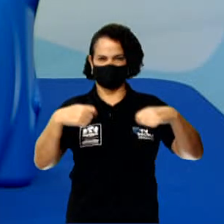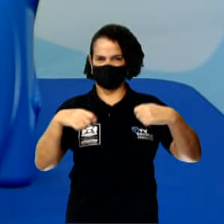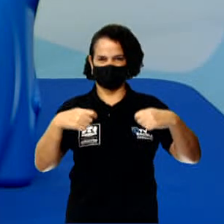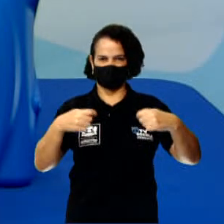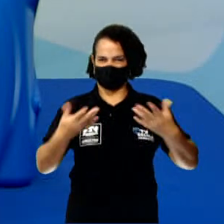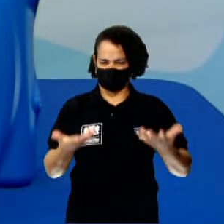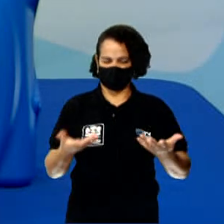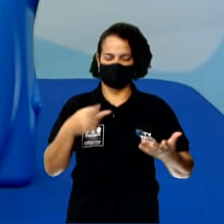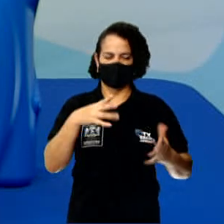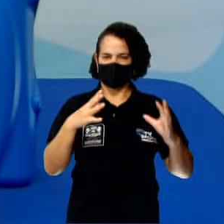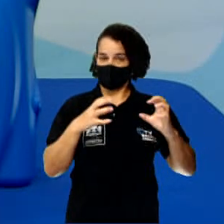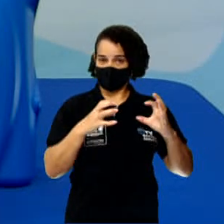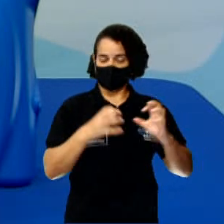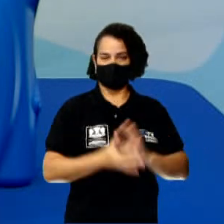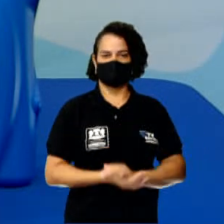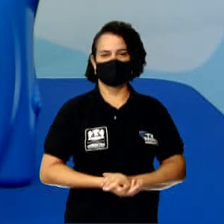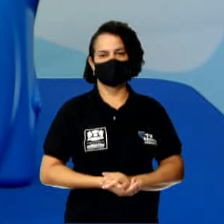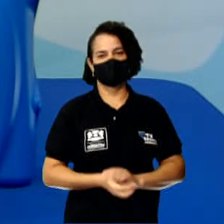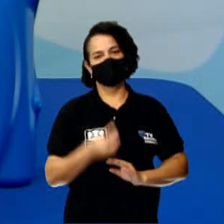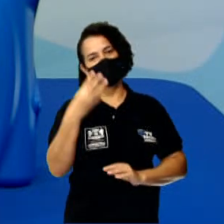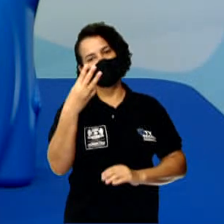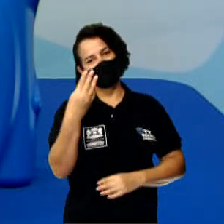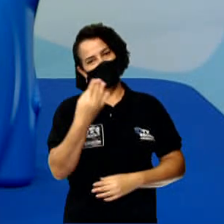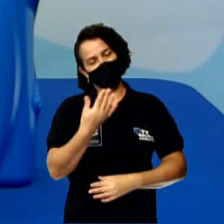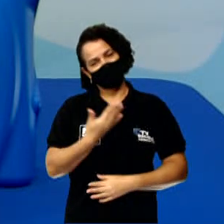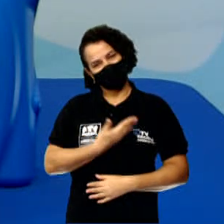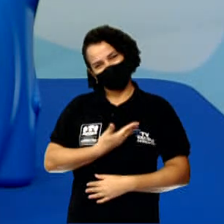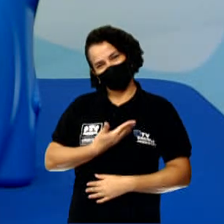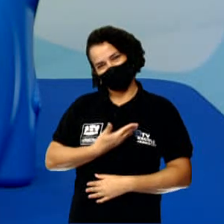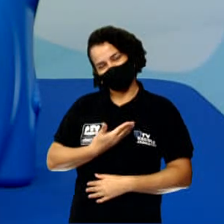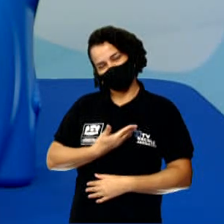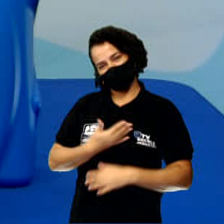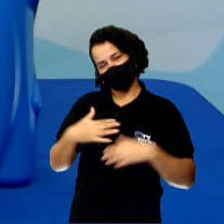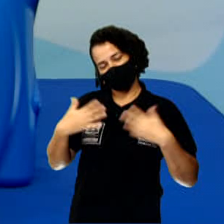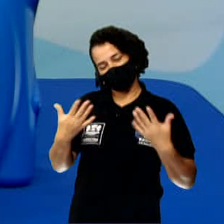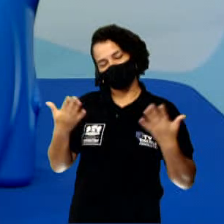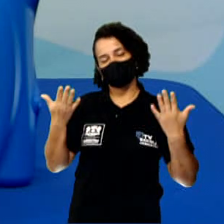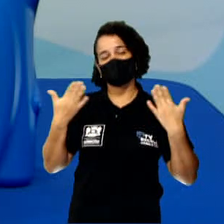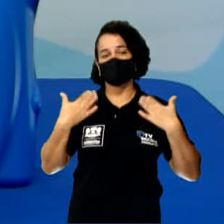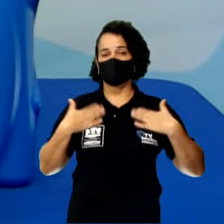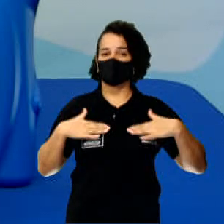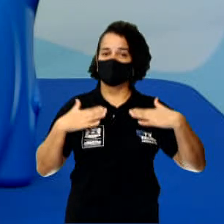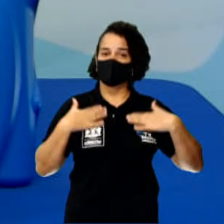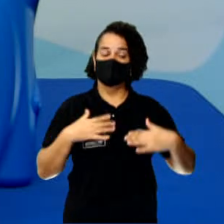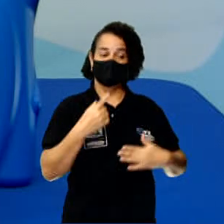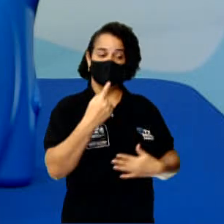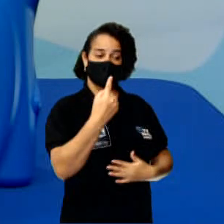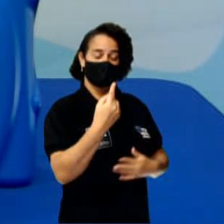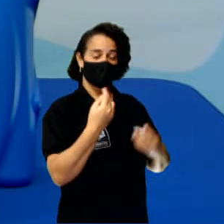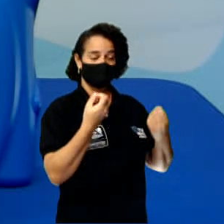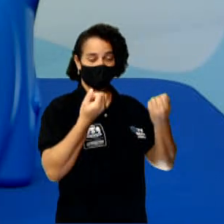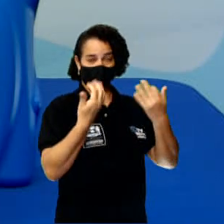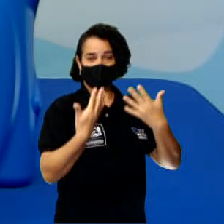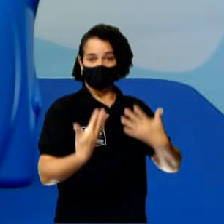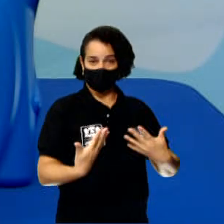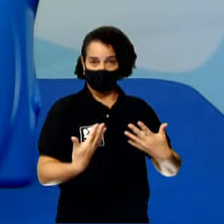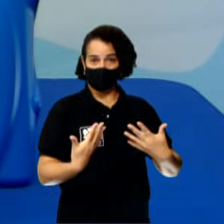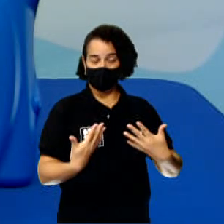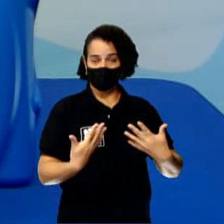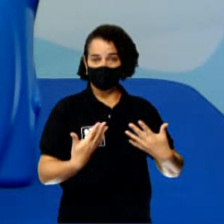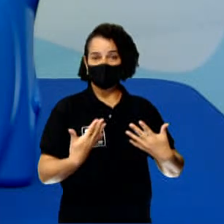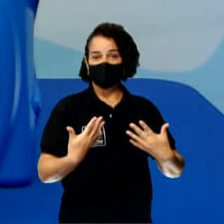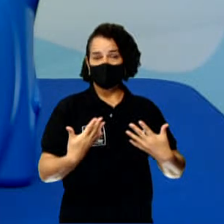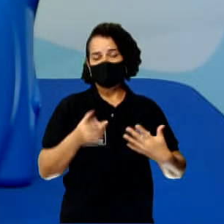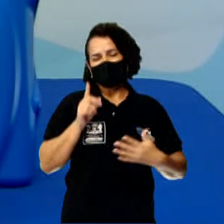As três meninas então se acalmaram e começaram a falar. Foi quando uma delas disse que a tal